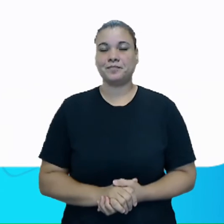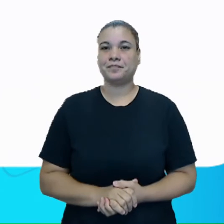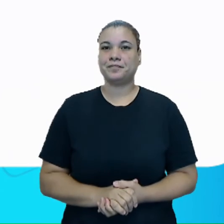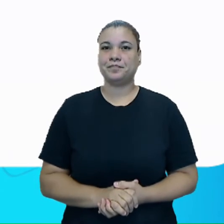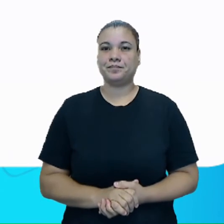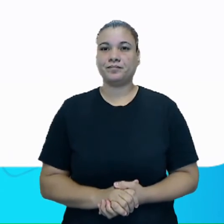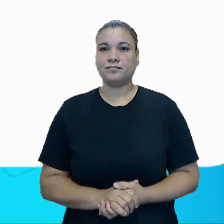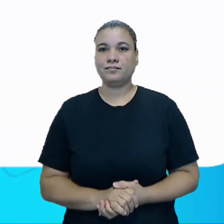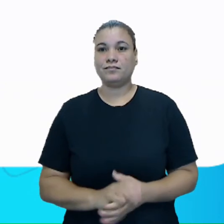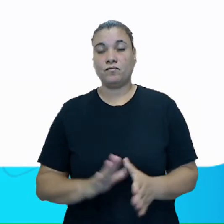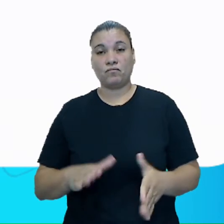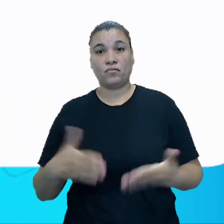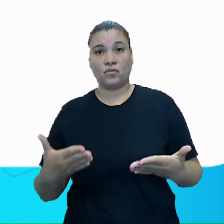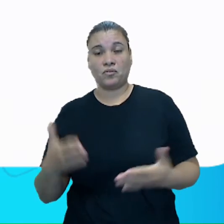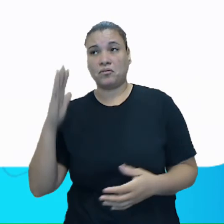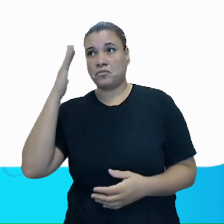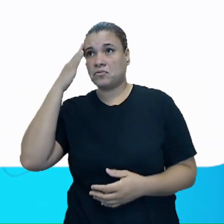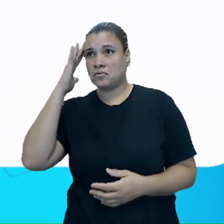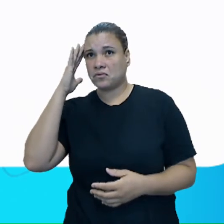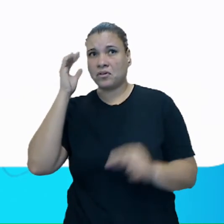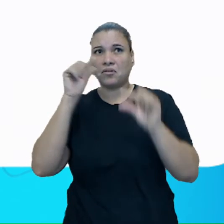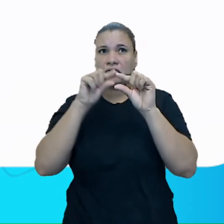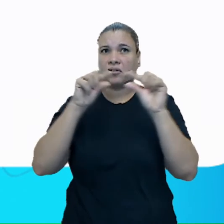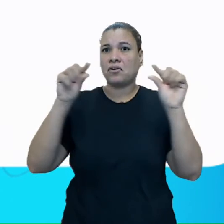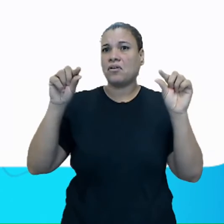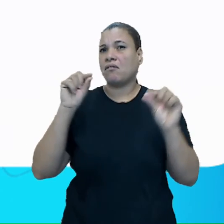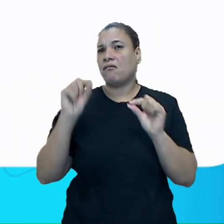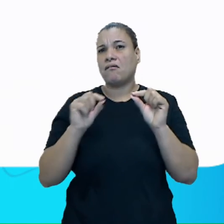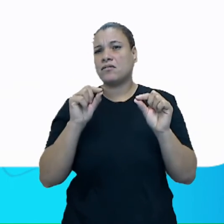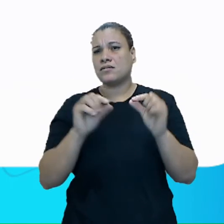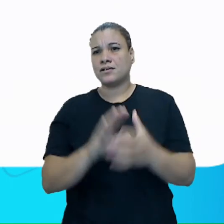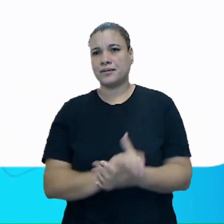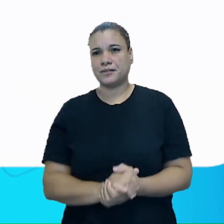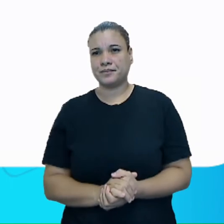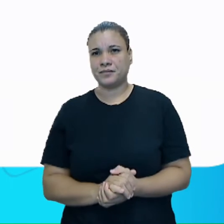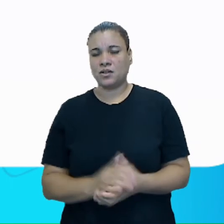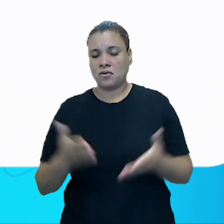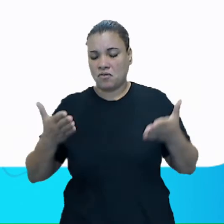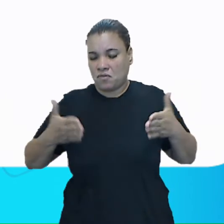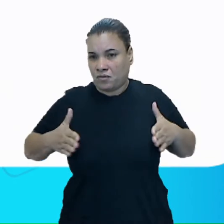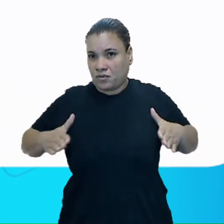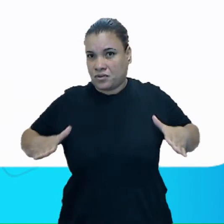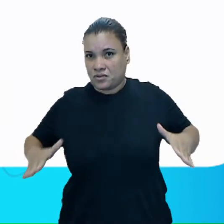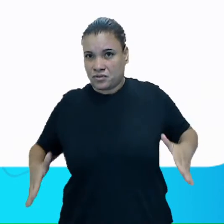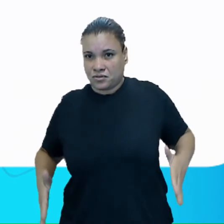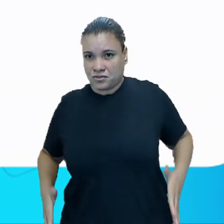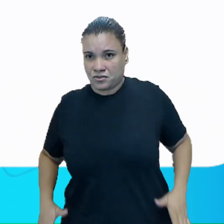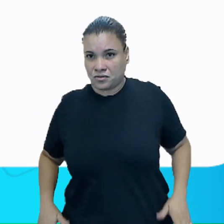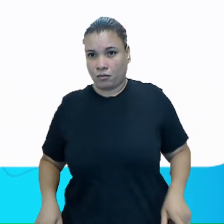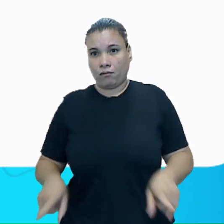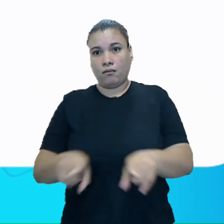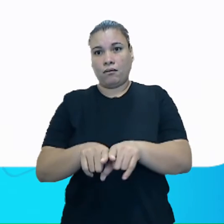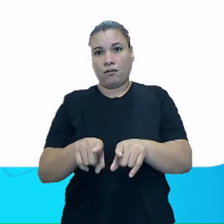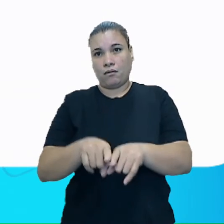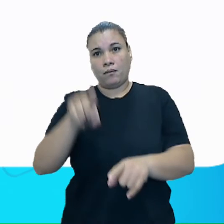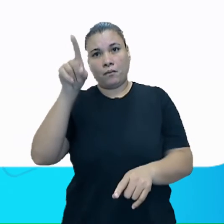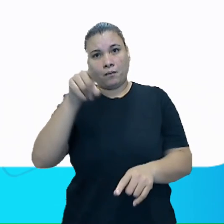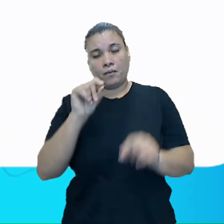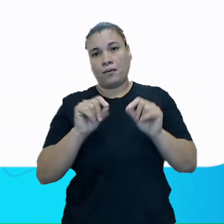ação. E aí você consegue entender que aqui também, ó, o vestidos aqui, ó, é um tipo de